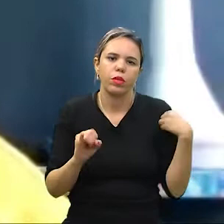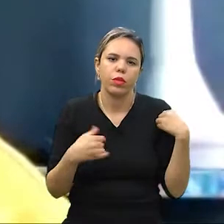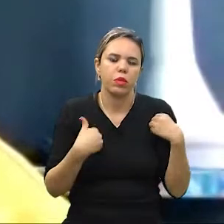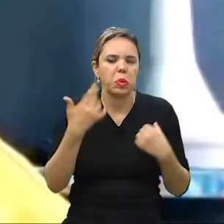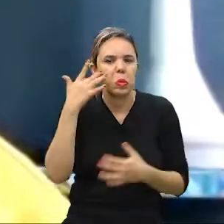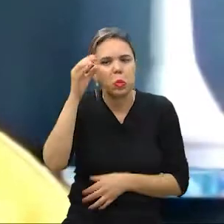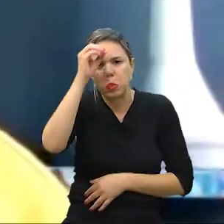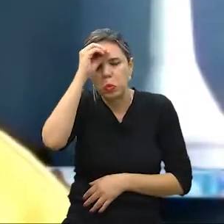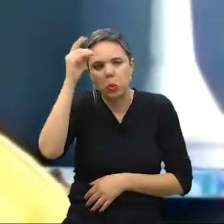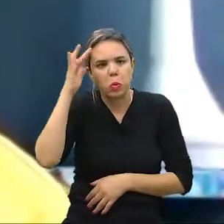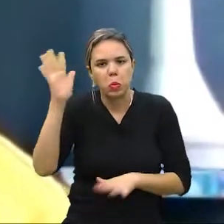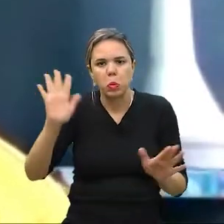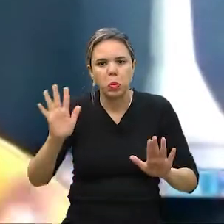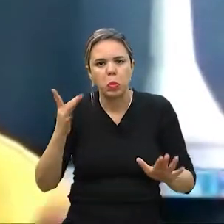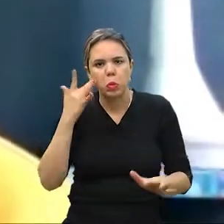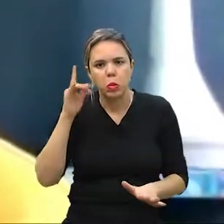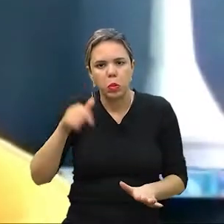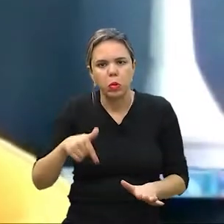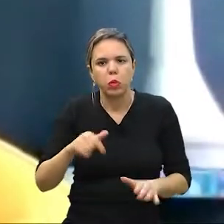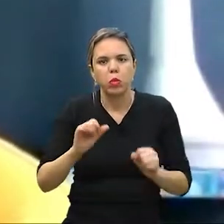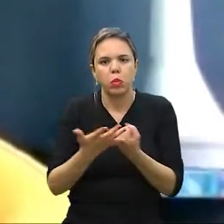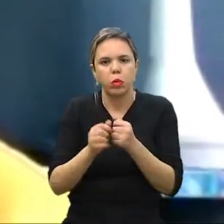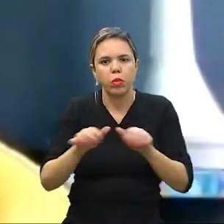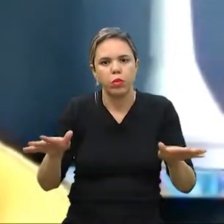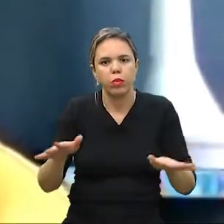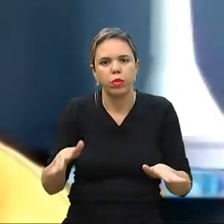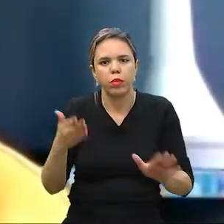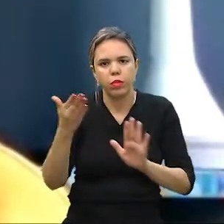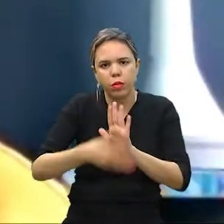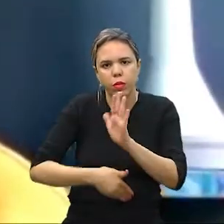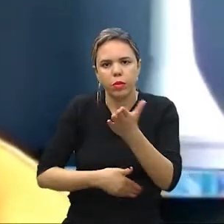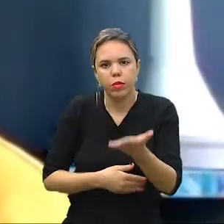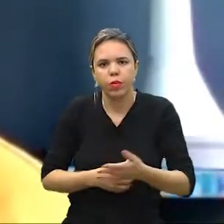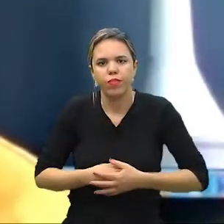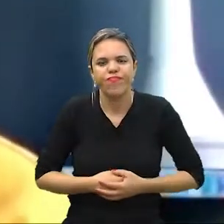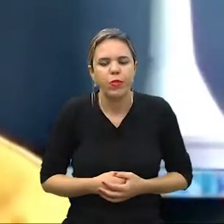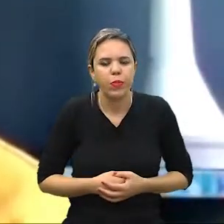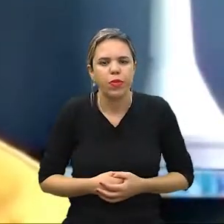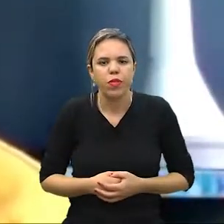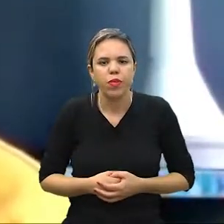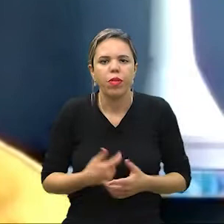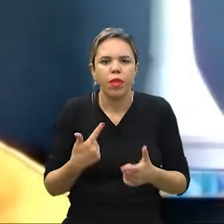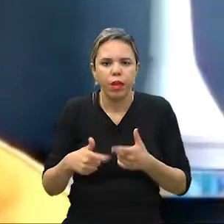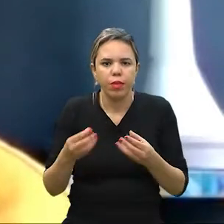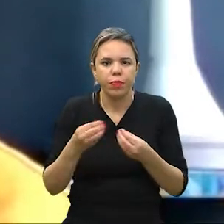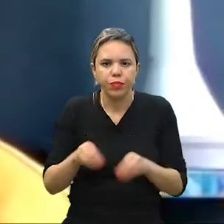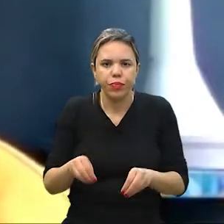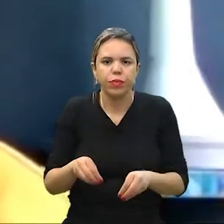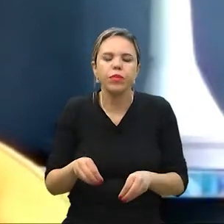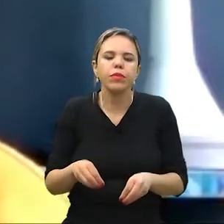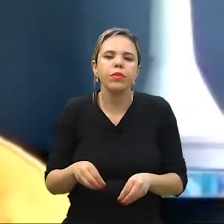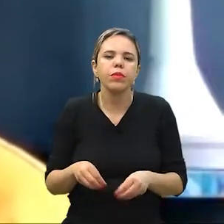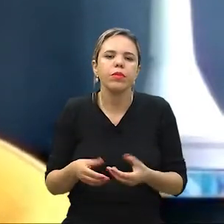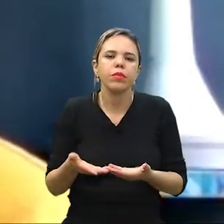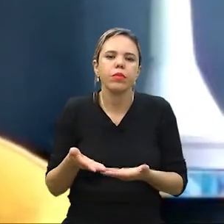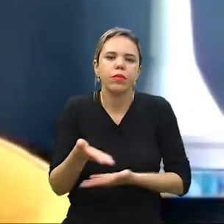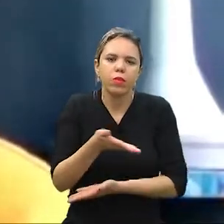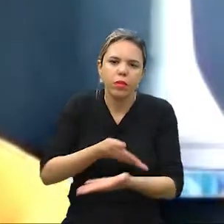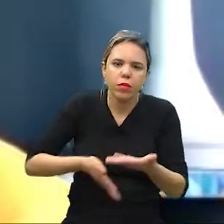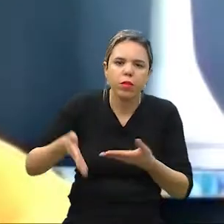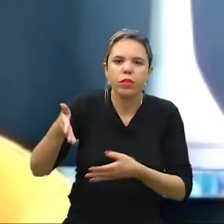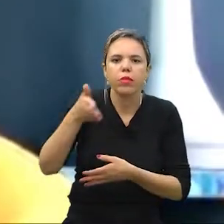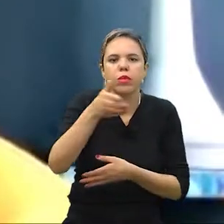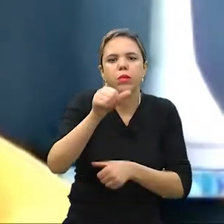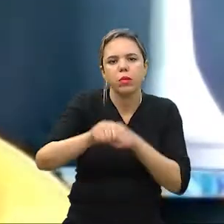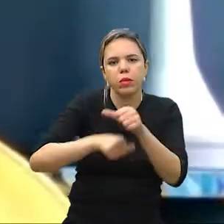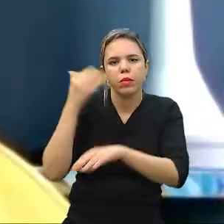faz ideia, e acho que essa pandemia hoje evidencia isso, né? Que há efeitos interseccionais da mudança do